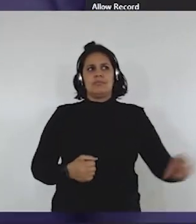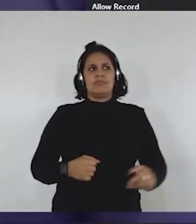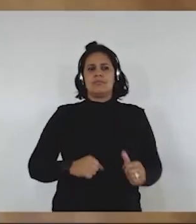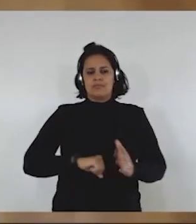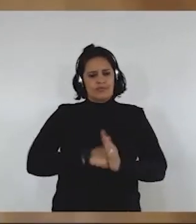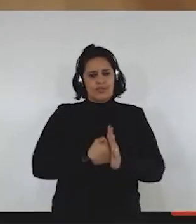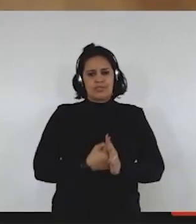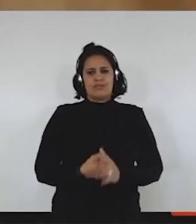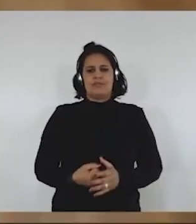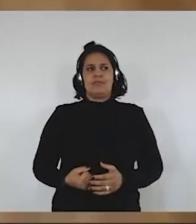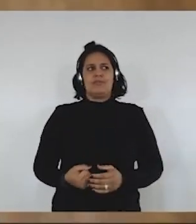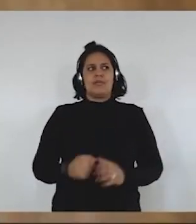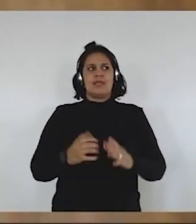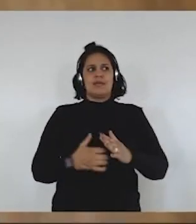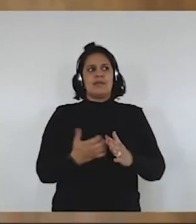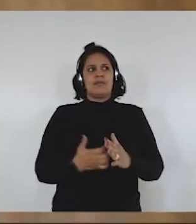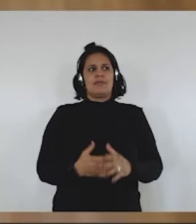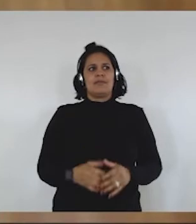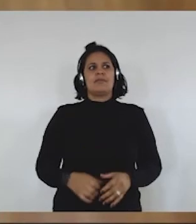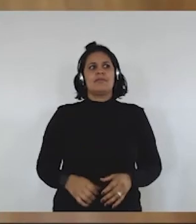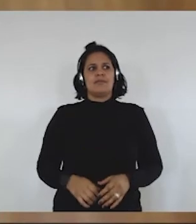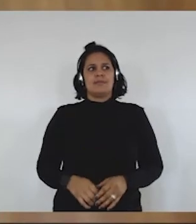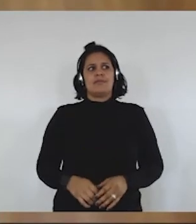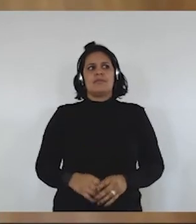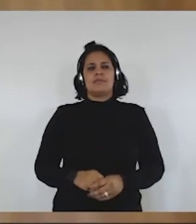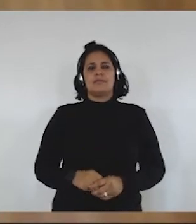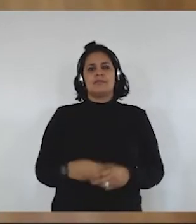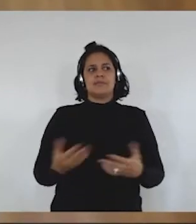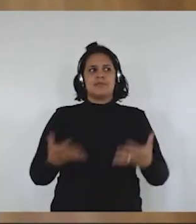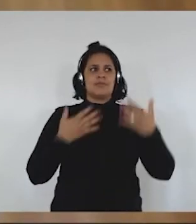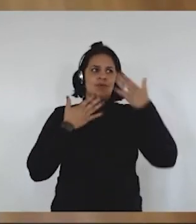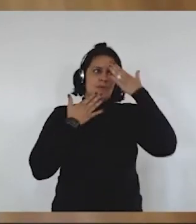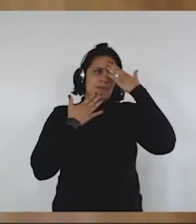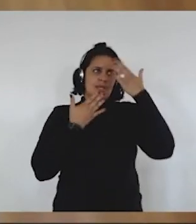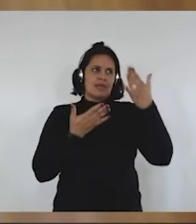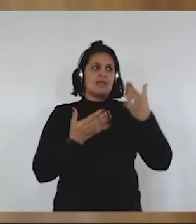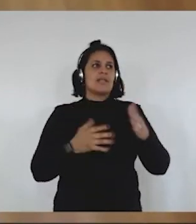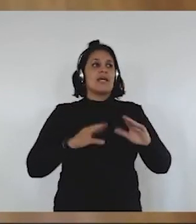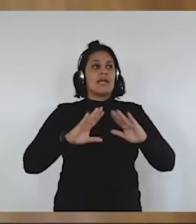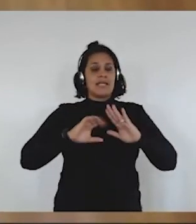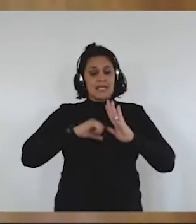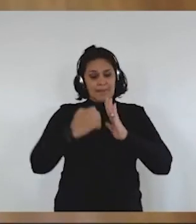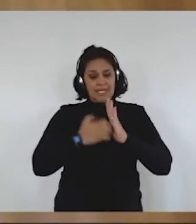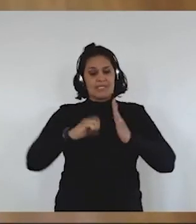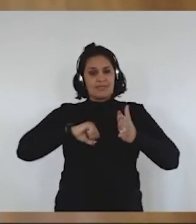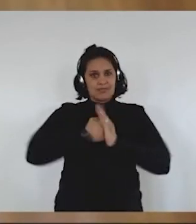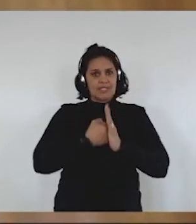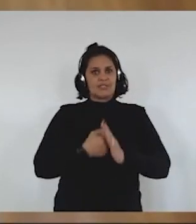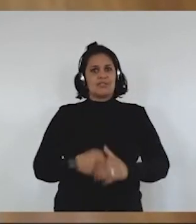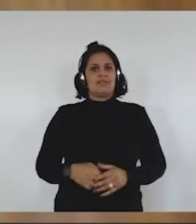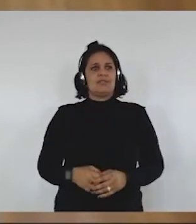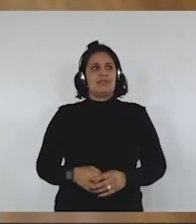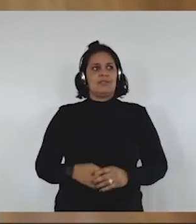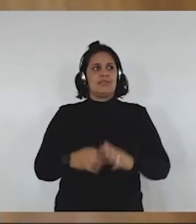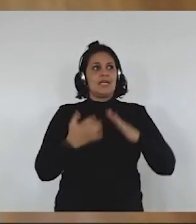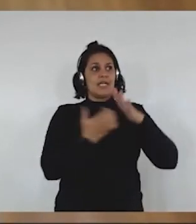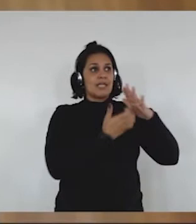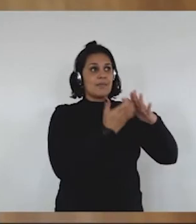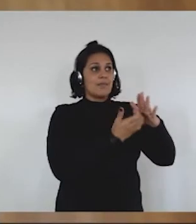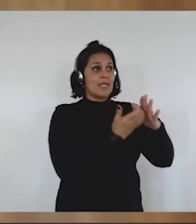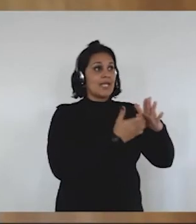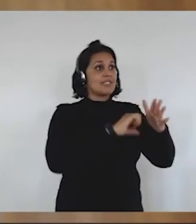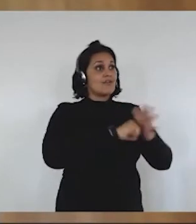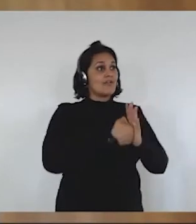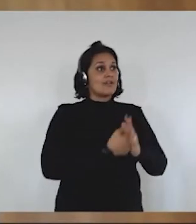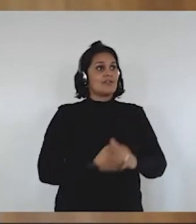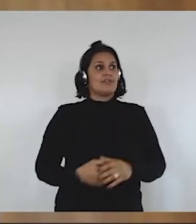Muito obrigado, meu caro secretário-geral, advogado, dileto amigo Beto Simonetti, a quem gostaria